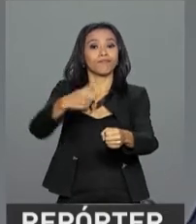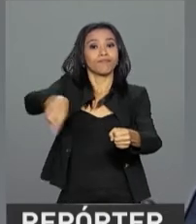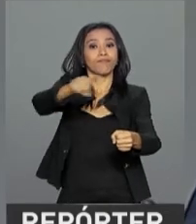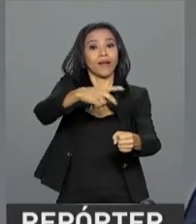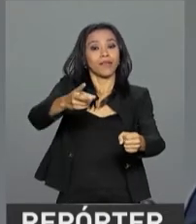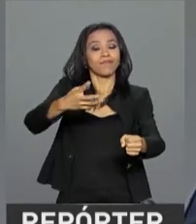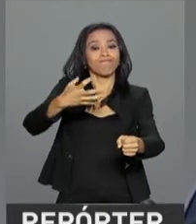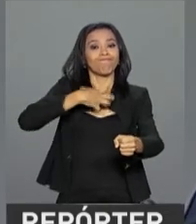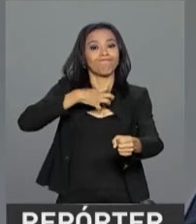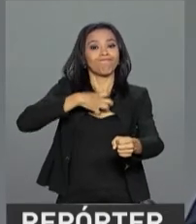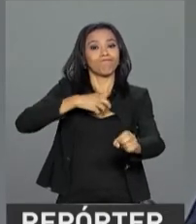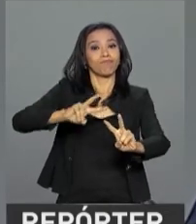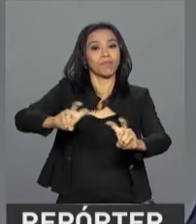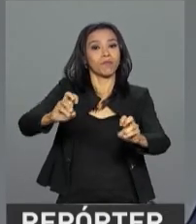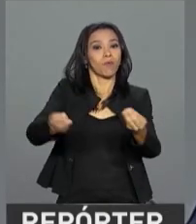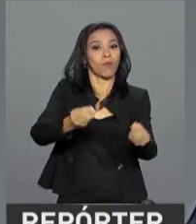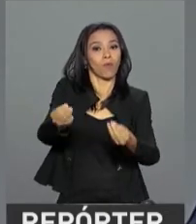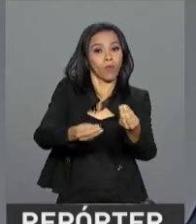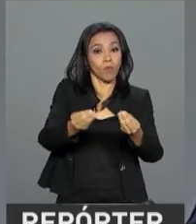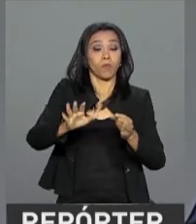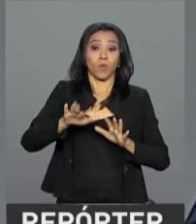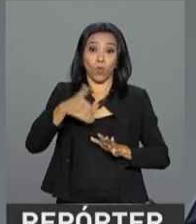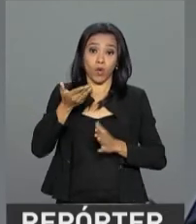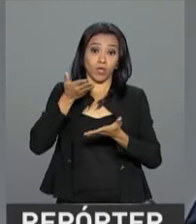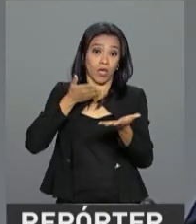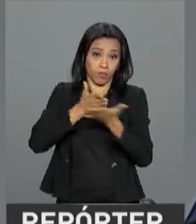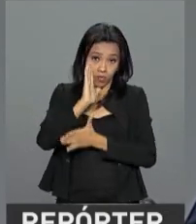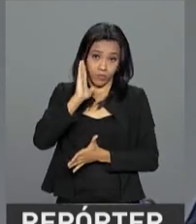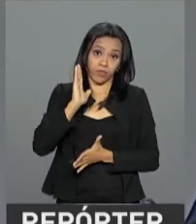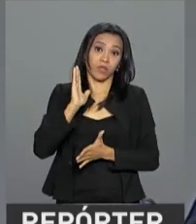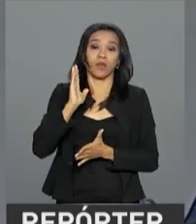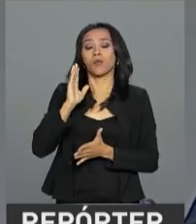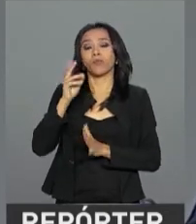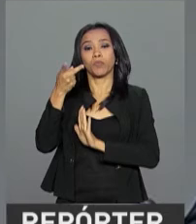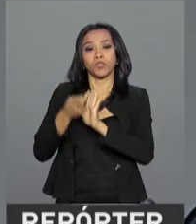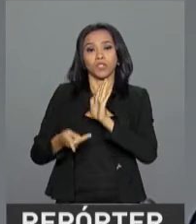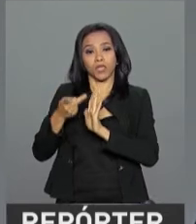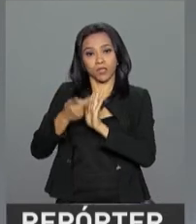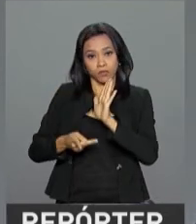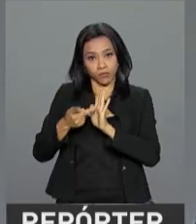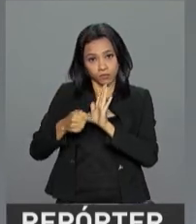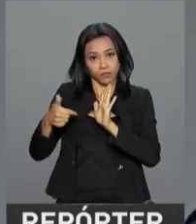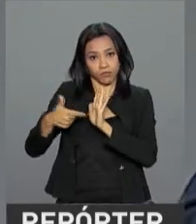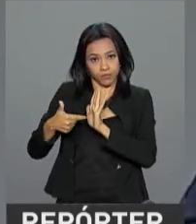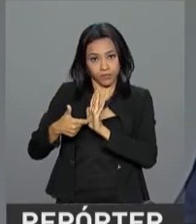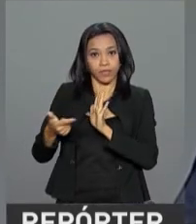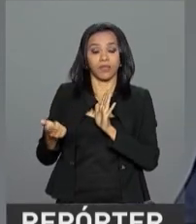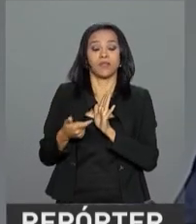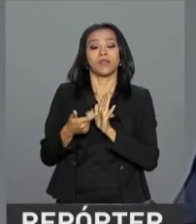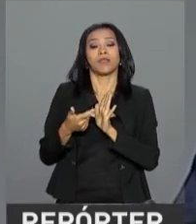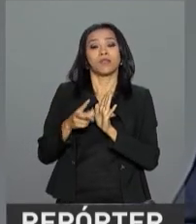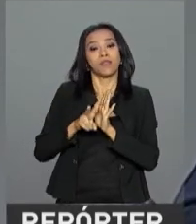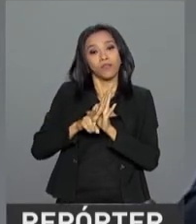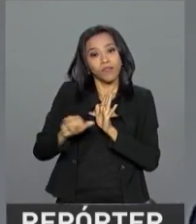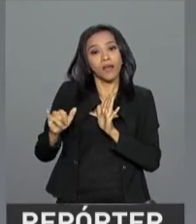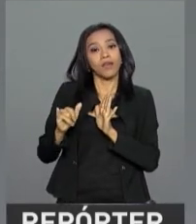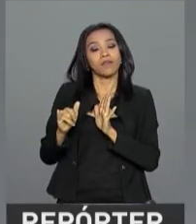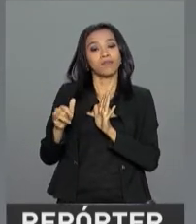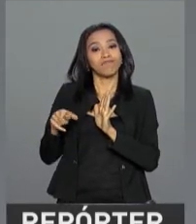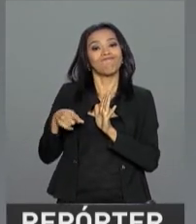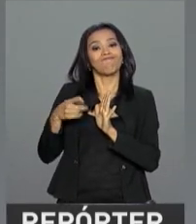aprovado o projeto de remuneração é da folha que nos permitir que permitirá o senhor presidente da república